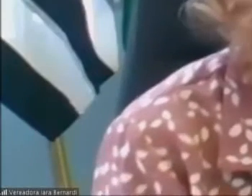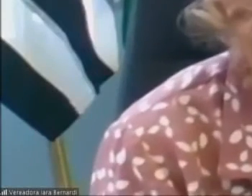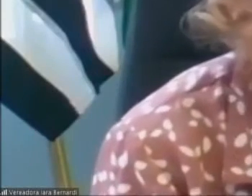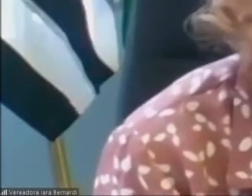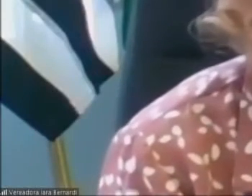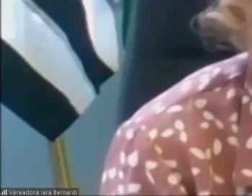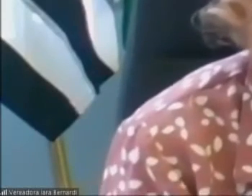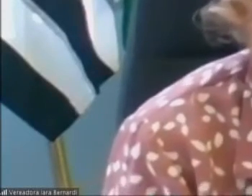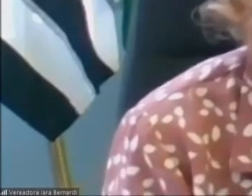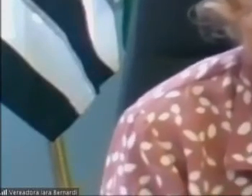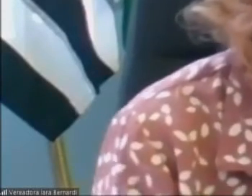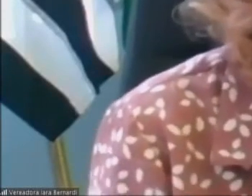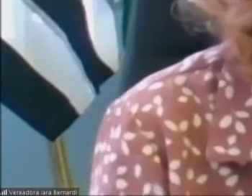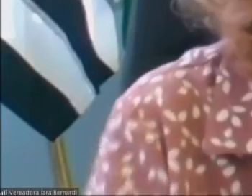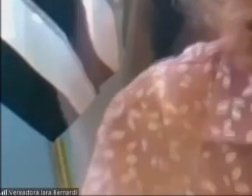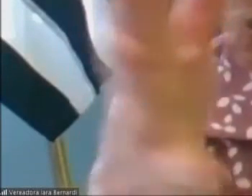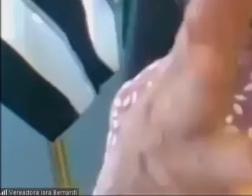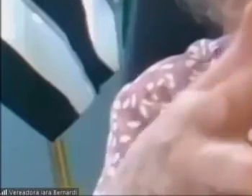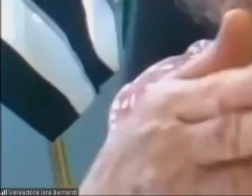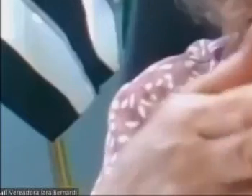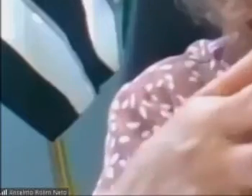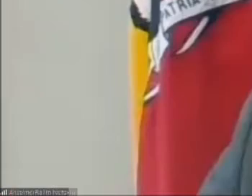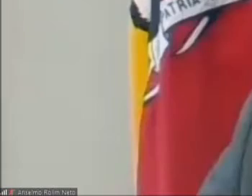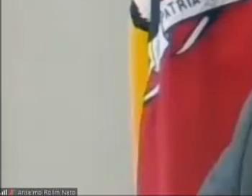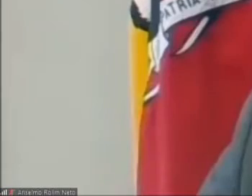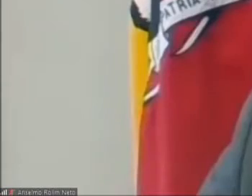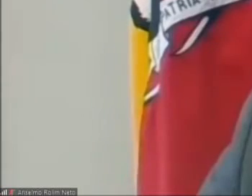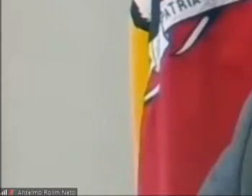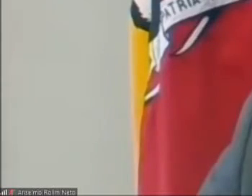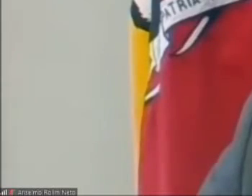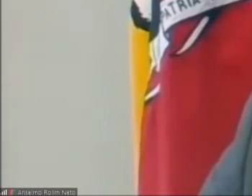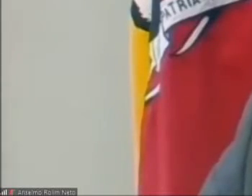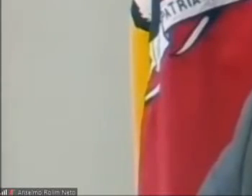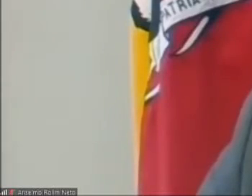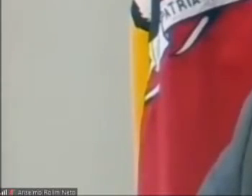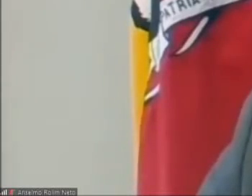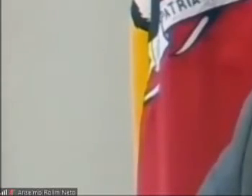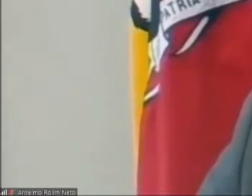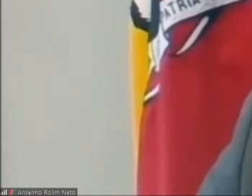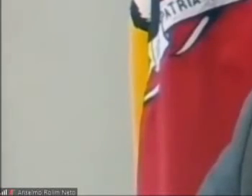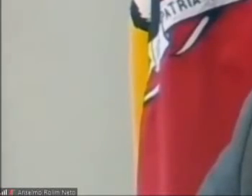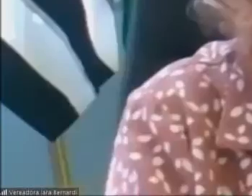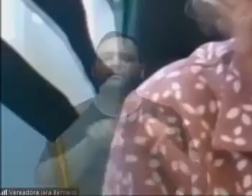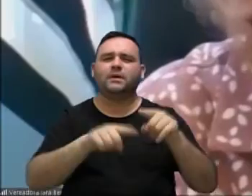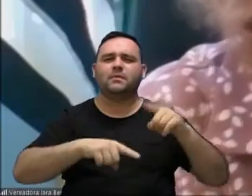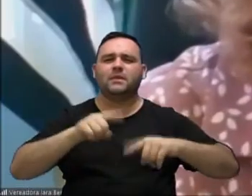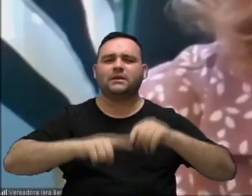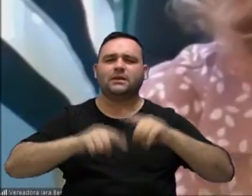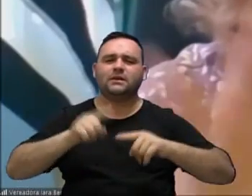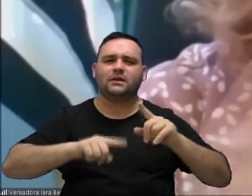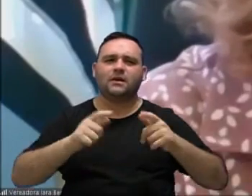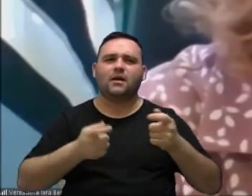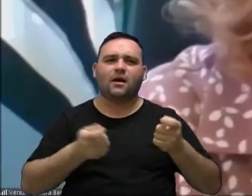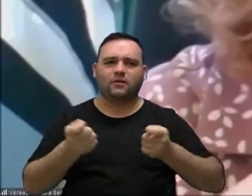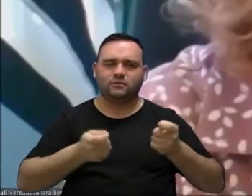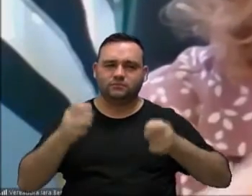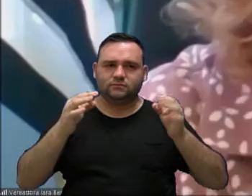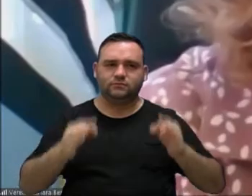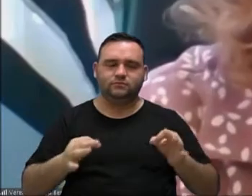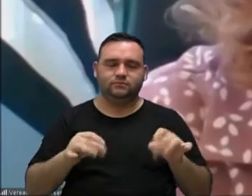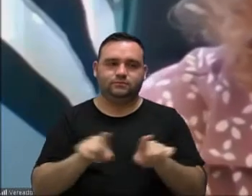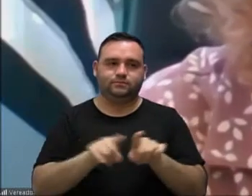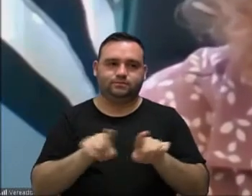deixaram os instrumentos cortes tesouras e com material adequado não é